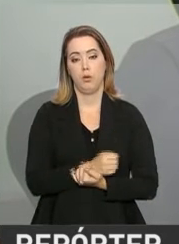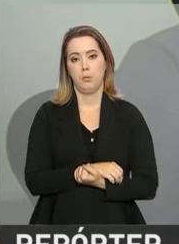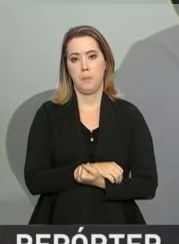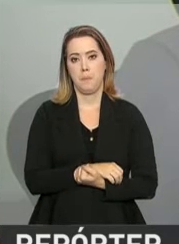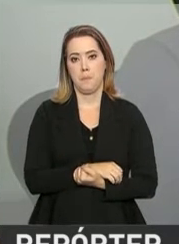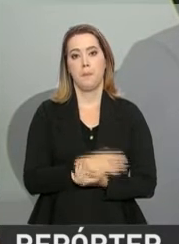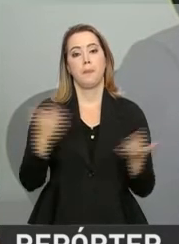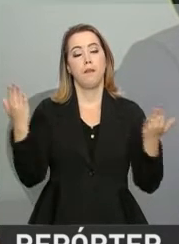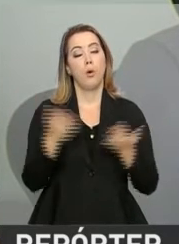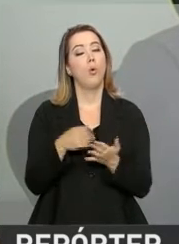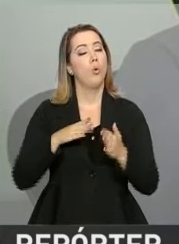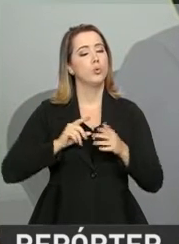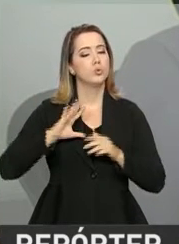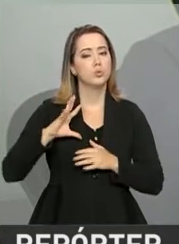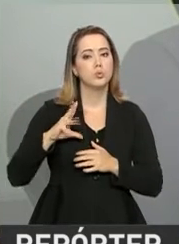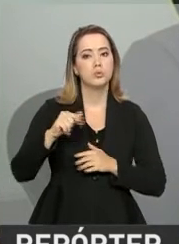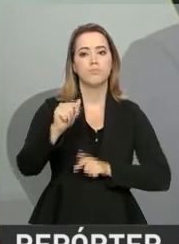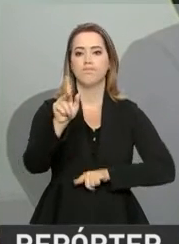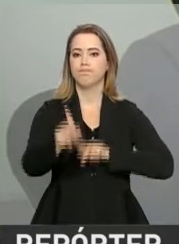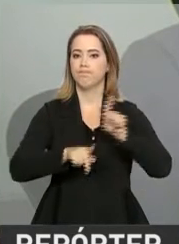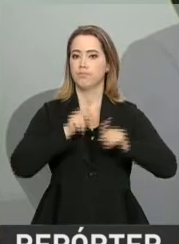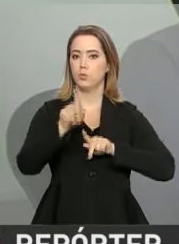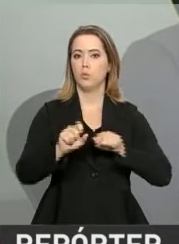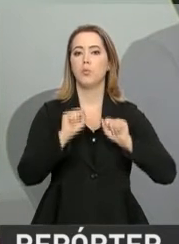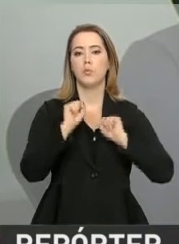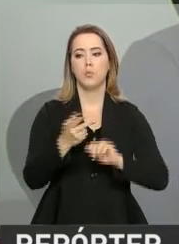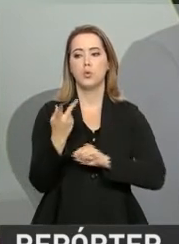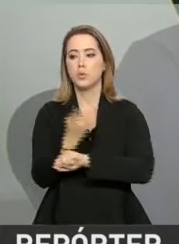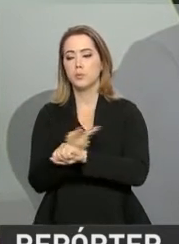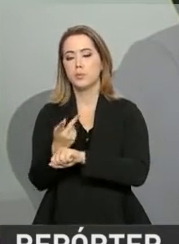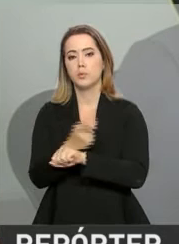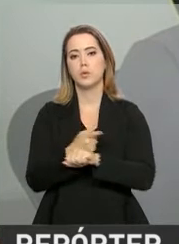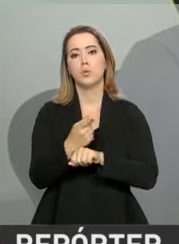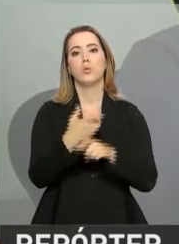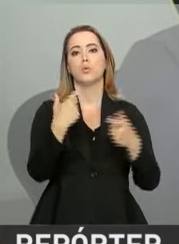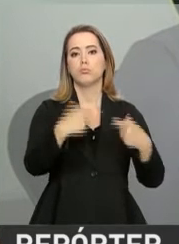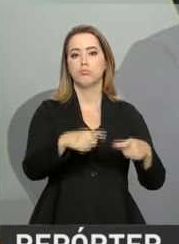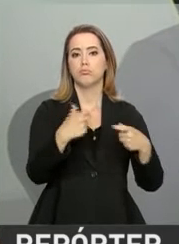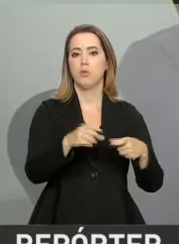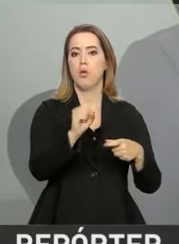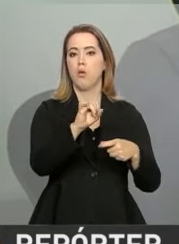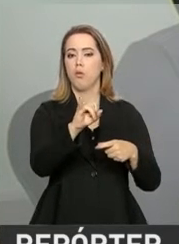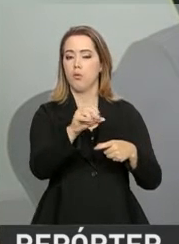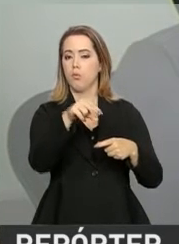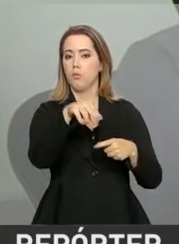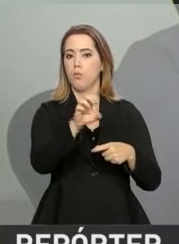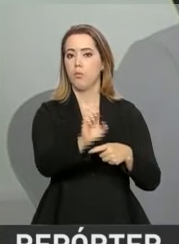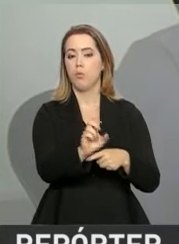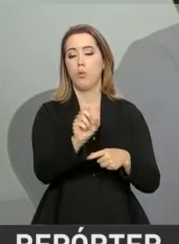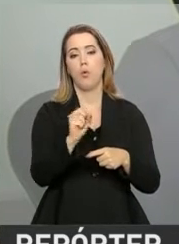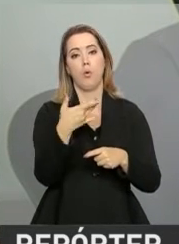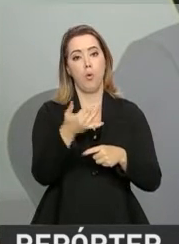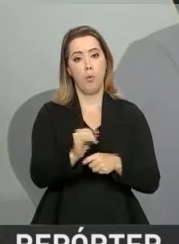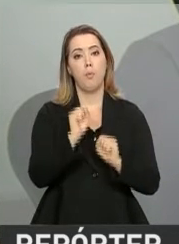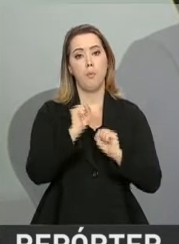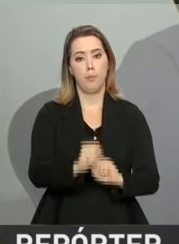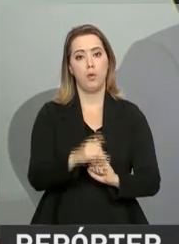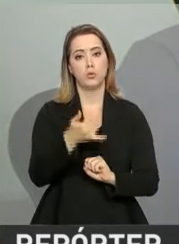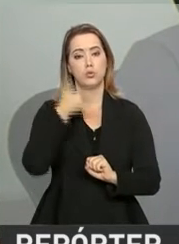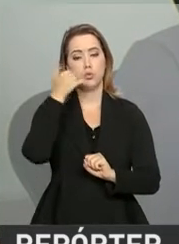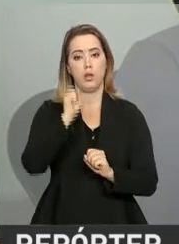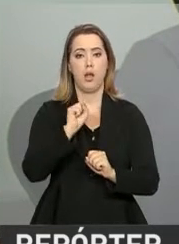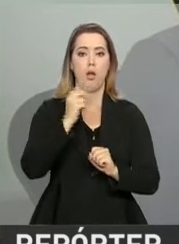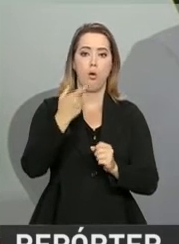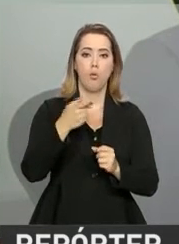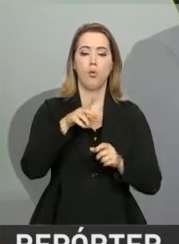pode procurar o SINE diretamente, ou então através do serviço de atendimento agendado, o SAA, através da internet,